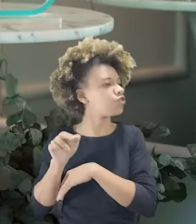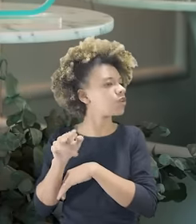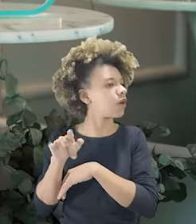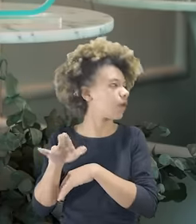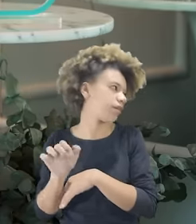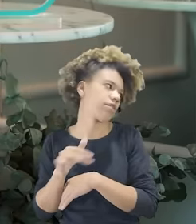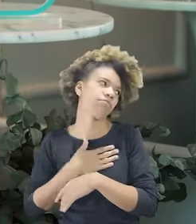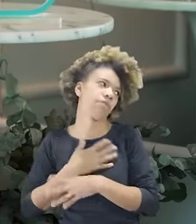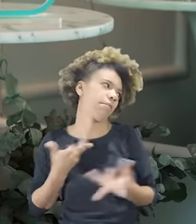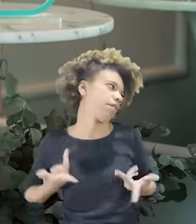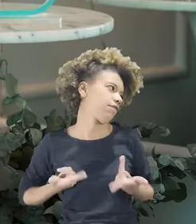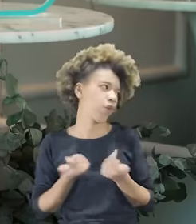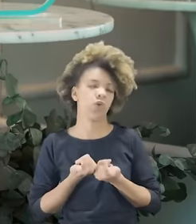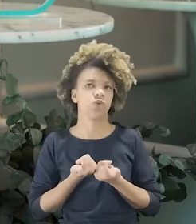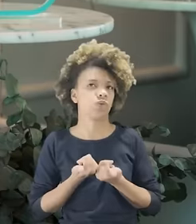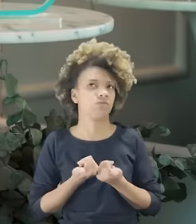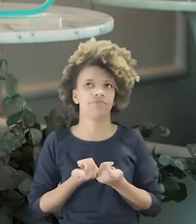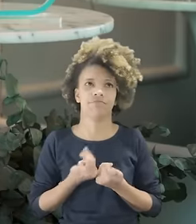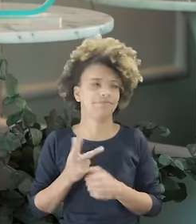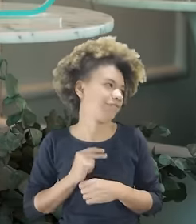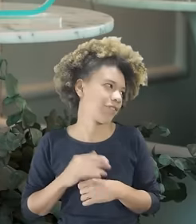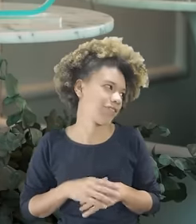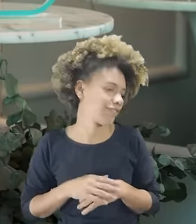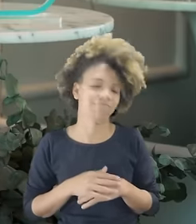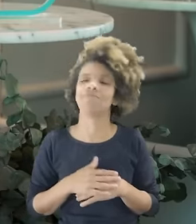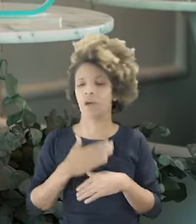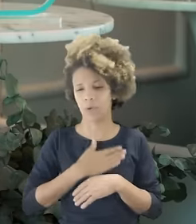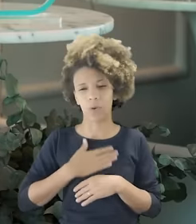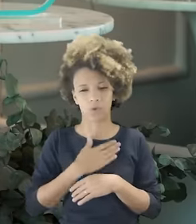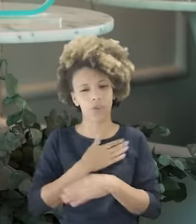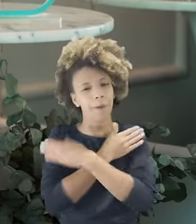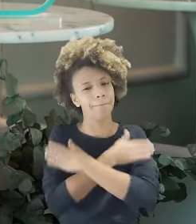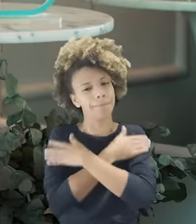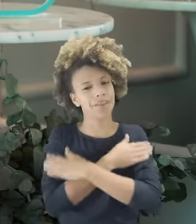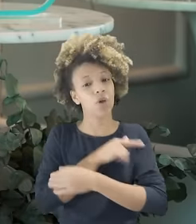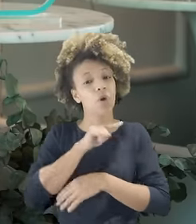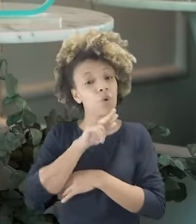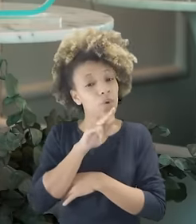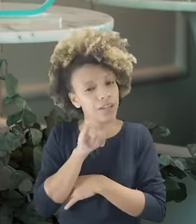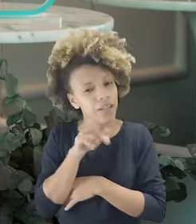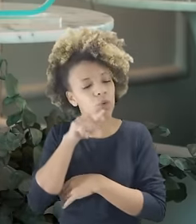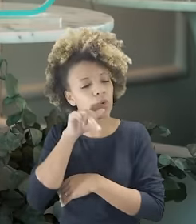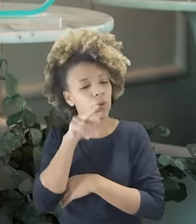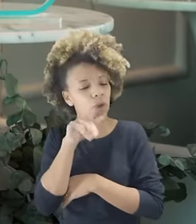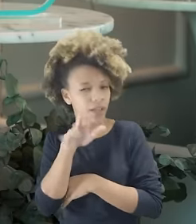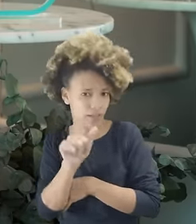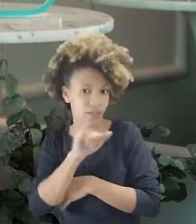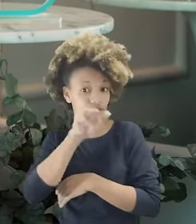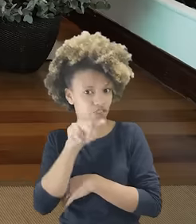de Uruguaiana para ele é um fenômeno você vai é o cara ele é um absurdo eu gosto Manda um abraço para ele que ele é um cara muito legal